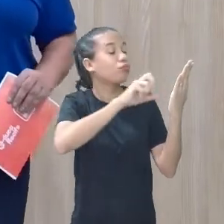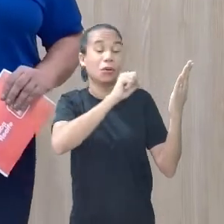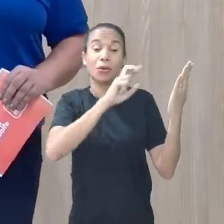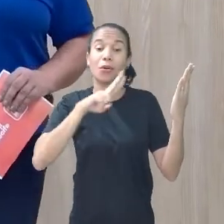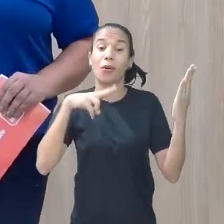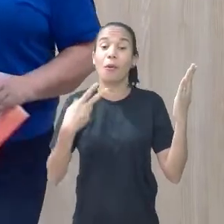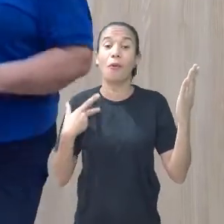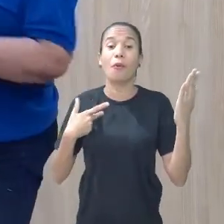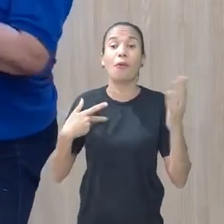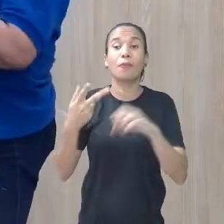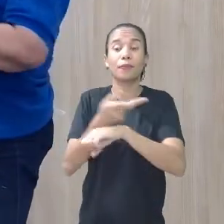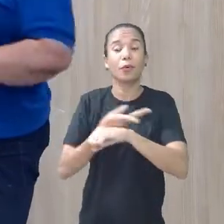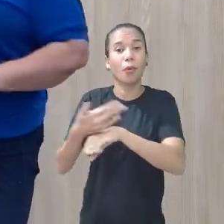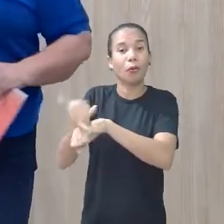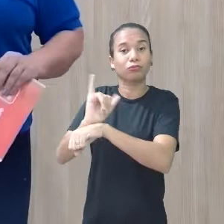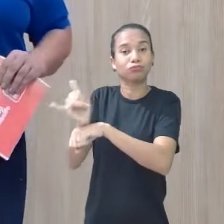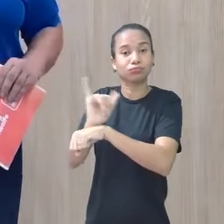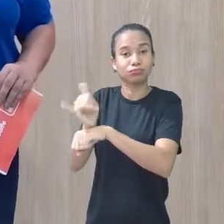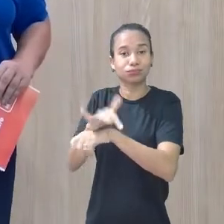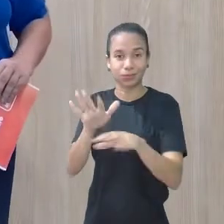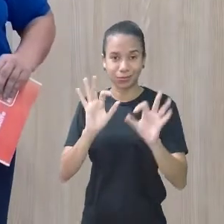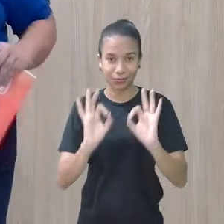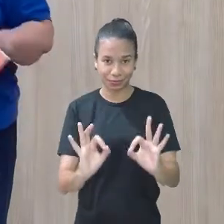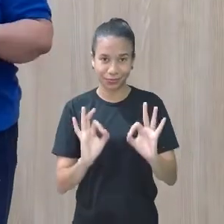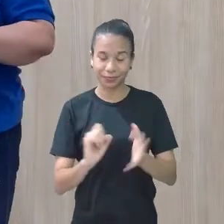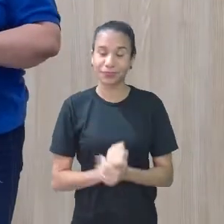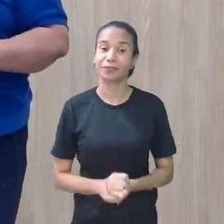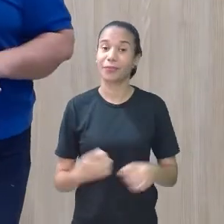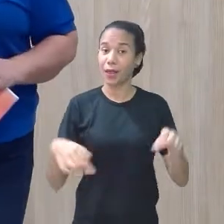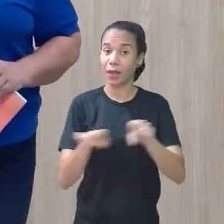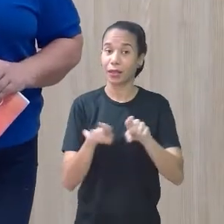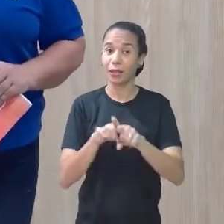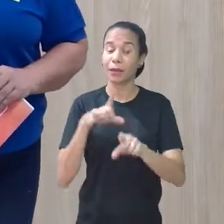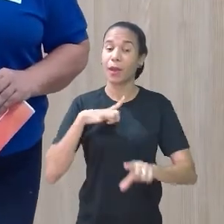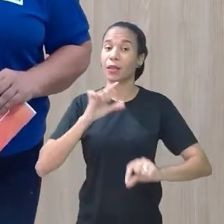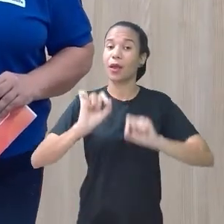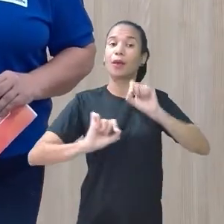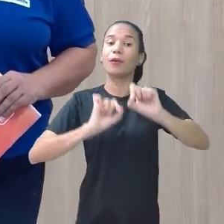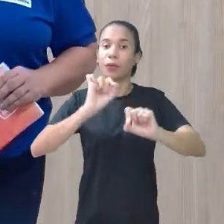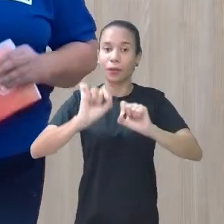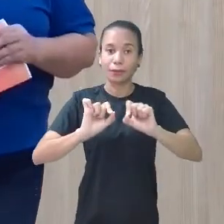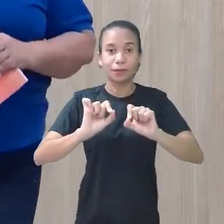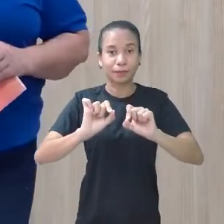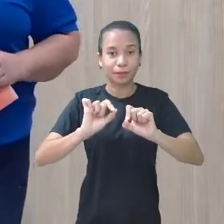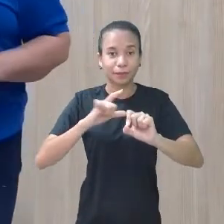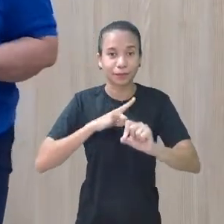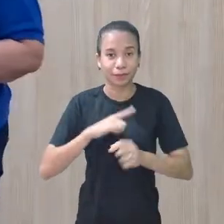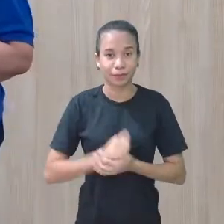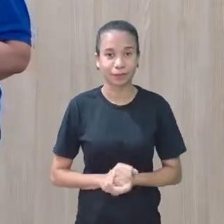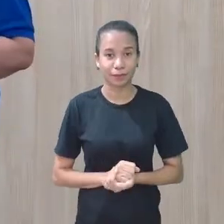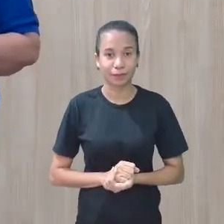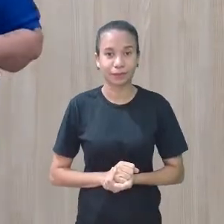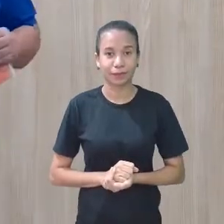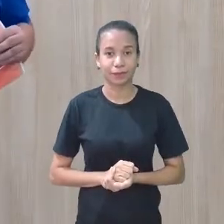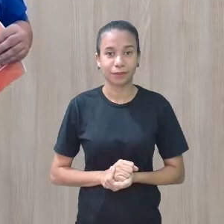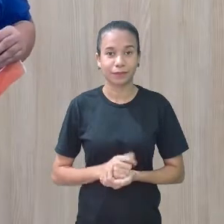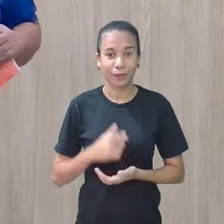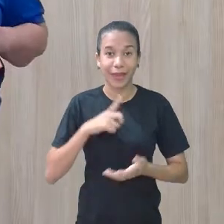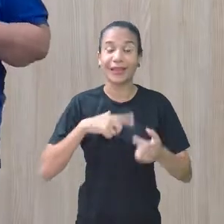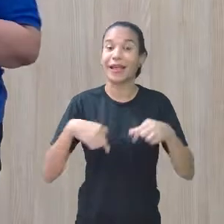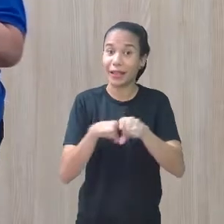aí no YouTube, né? E aqui também nós contamos, né, com